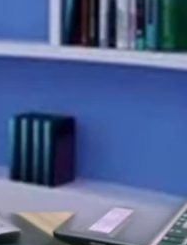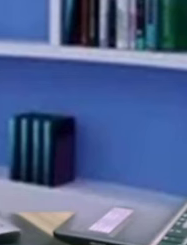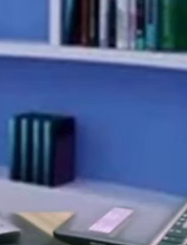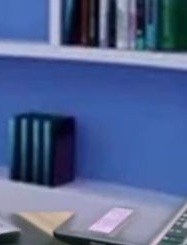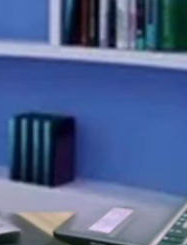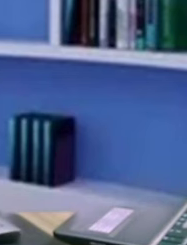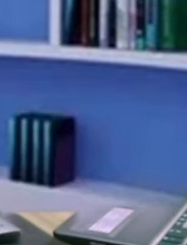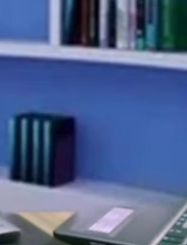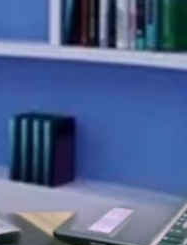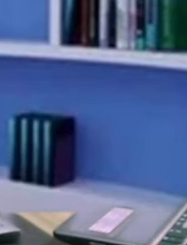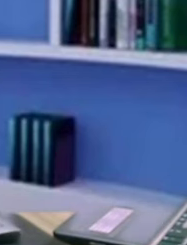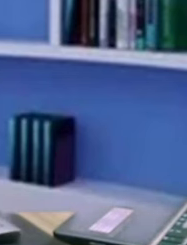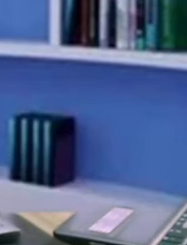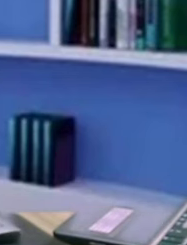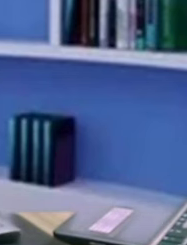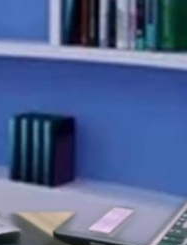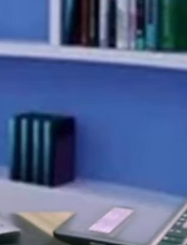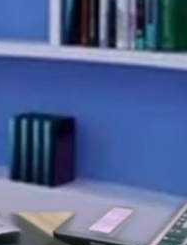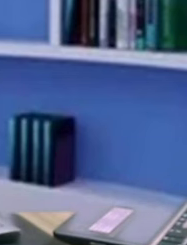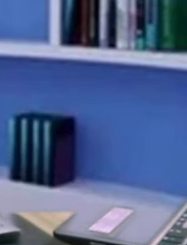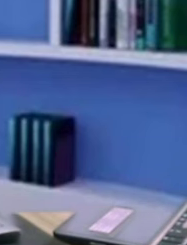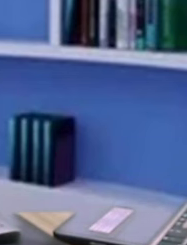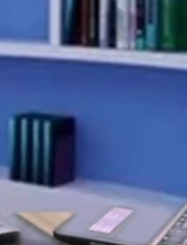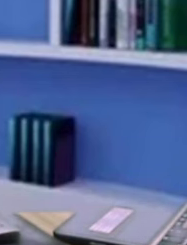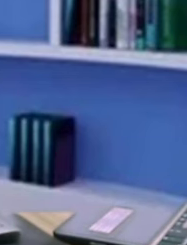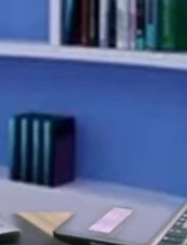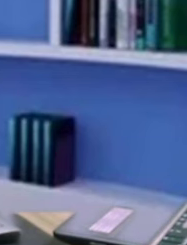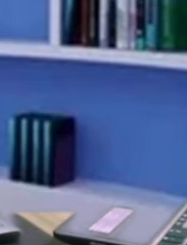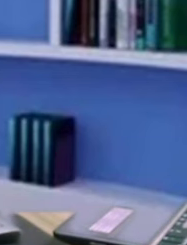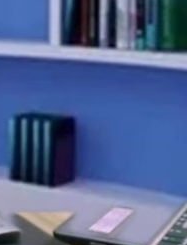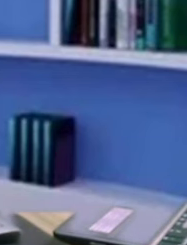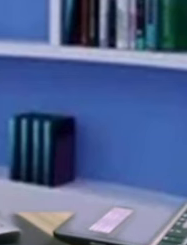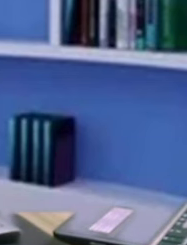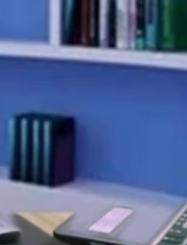É ou não é uma fala de emocionar?